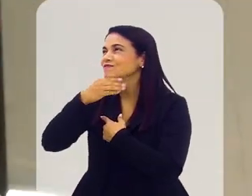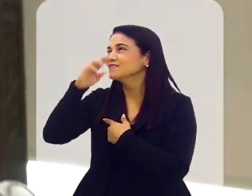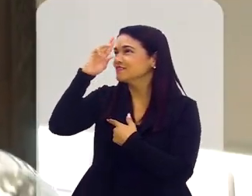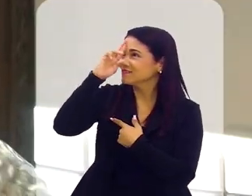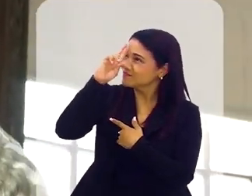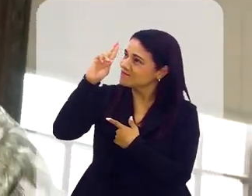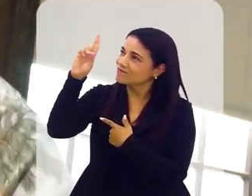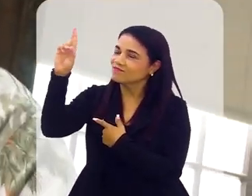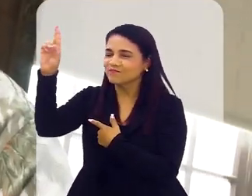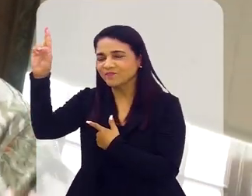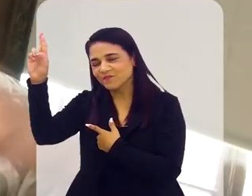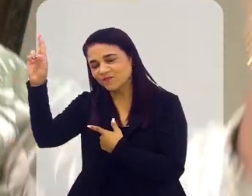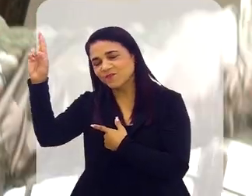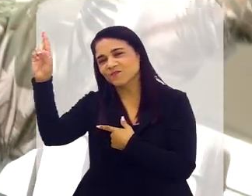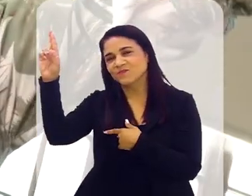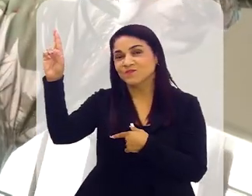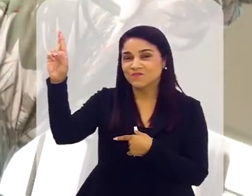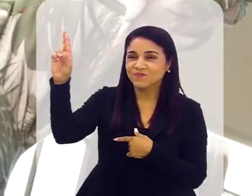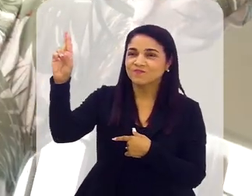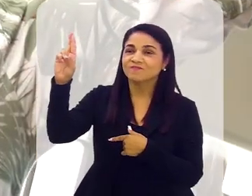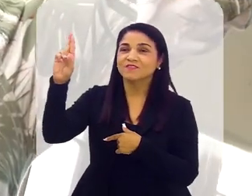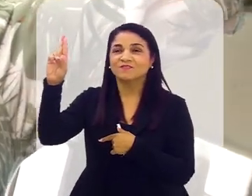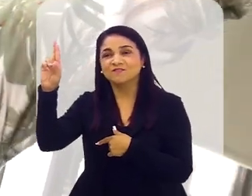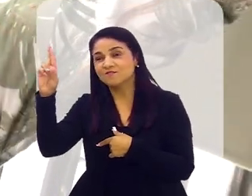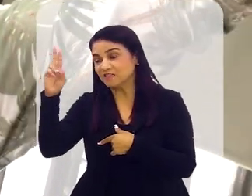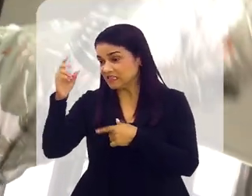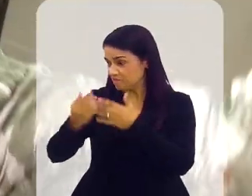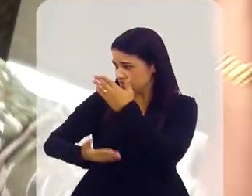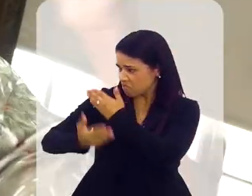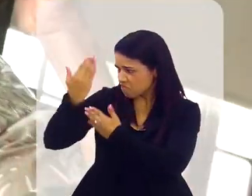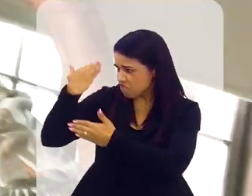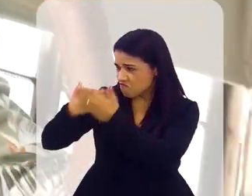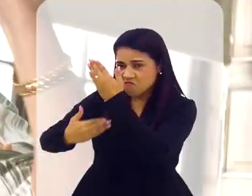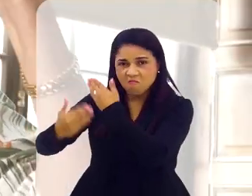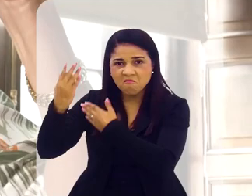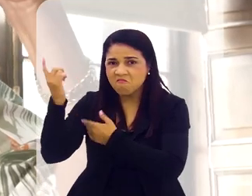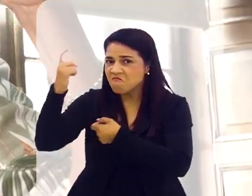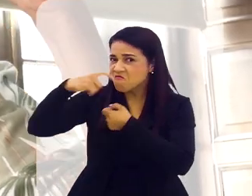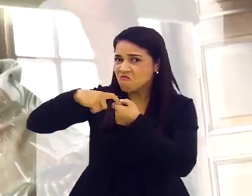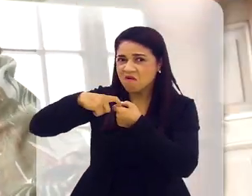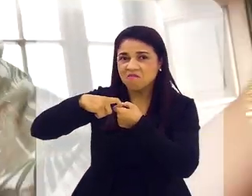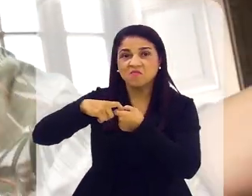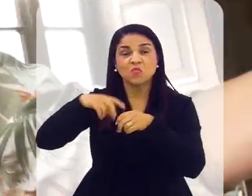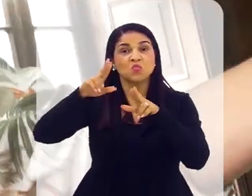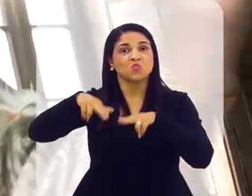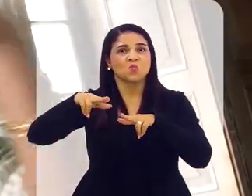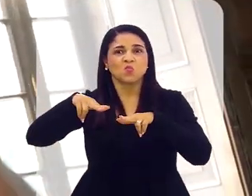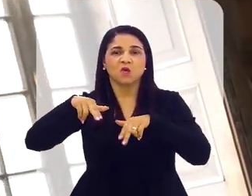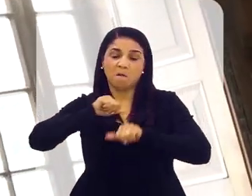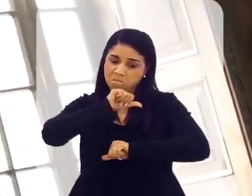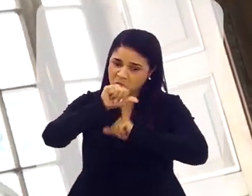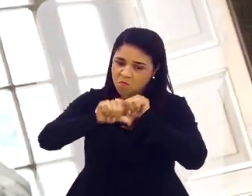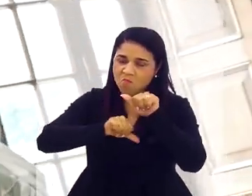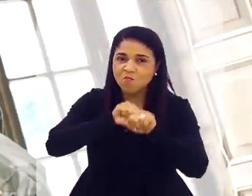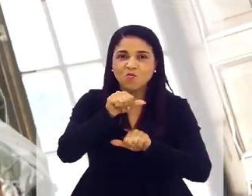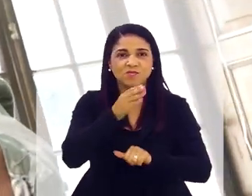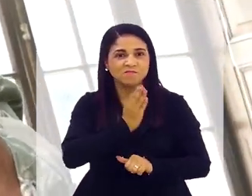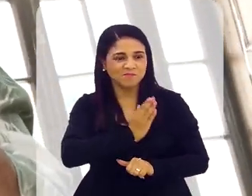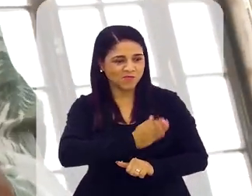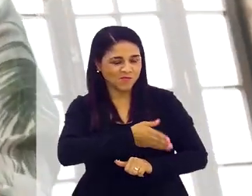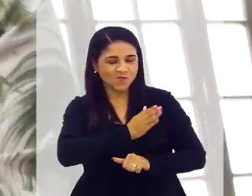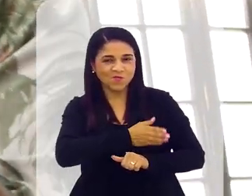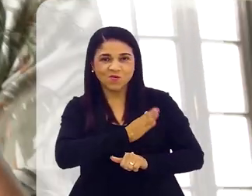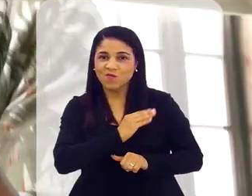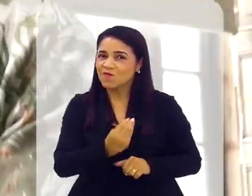Vem, vem me ajudar, Senhor. Não deixe eu voltar atrás. Converte o